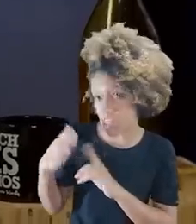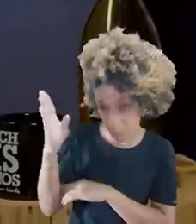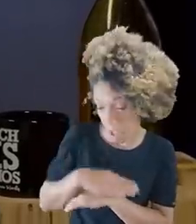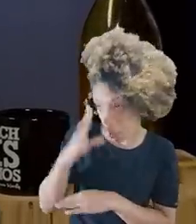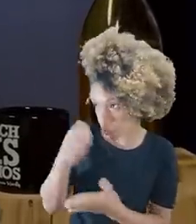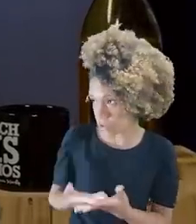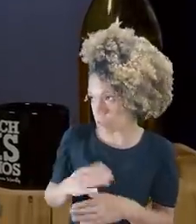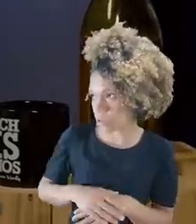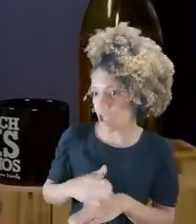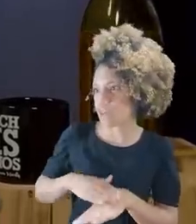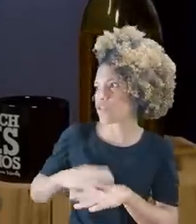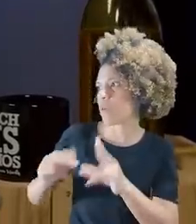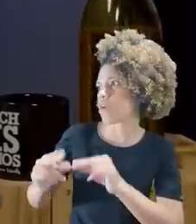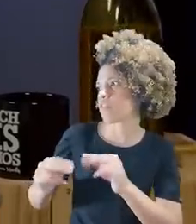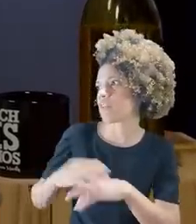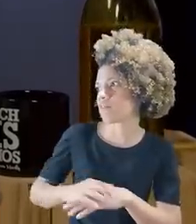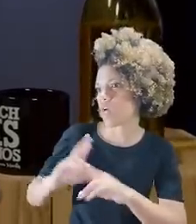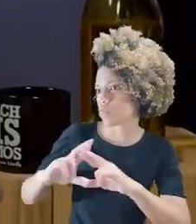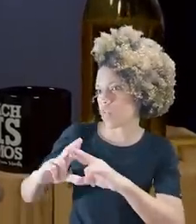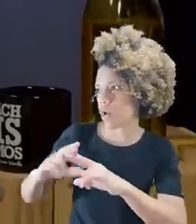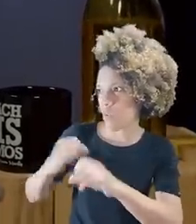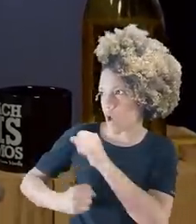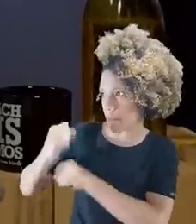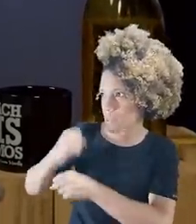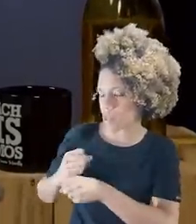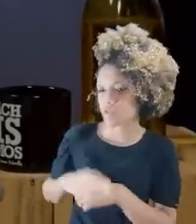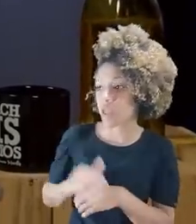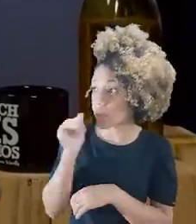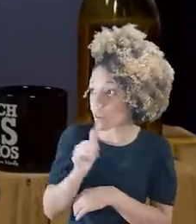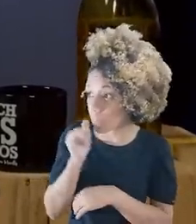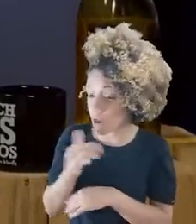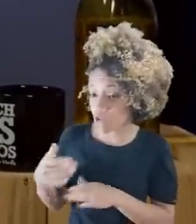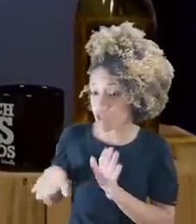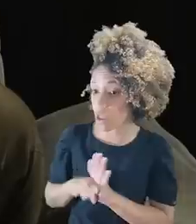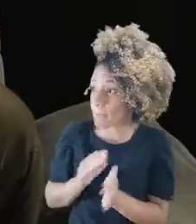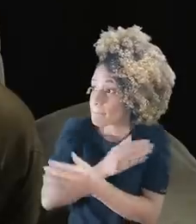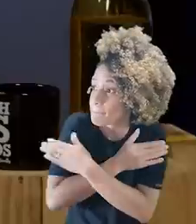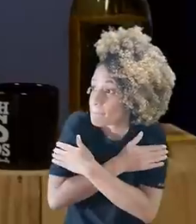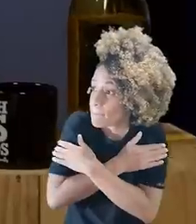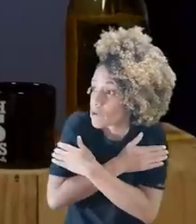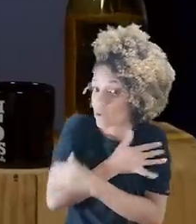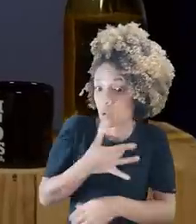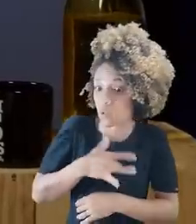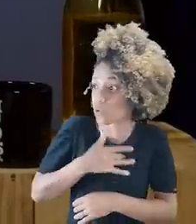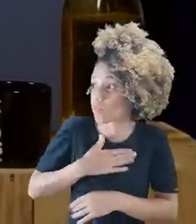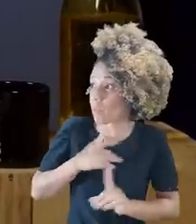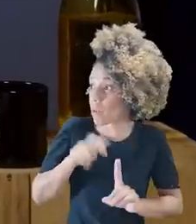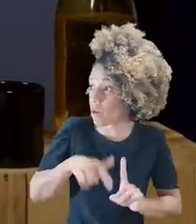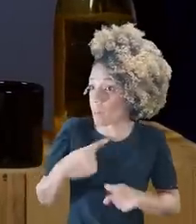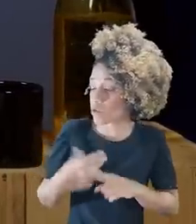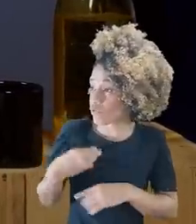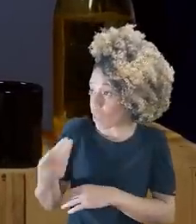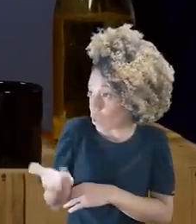ela do do do o que o cara tava fazendo com ela o o senhor dela e o sofrimento que eu que eu sofri